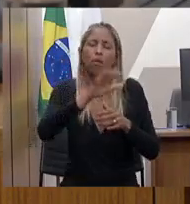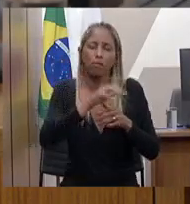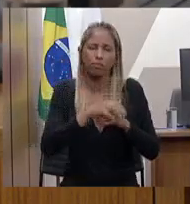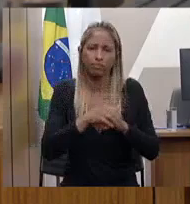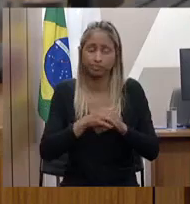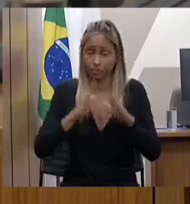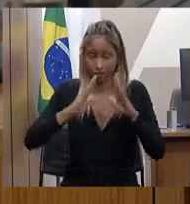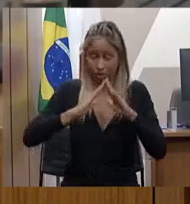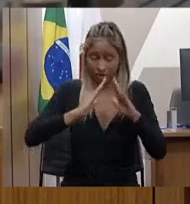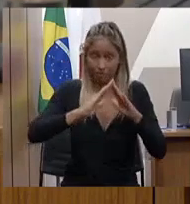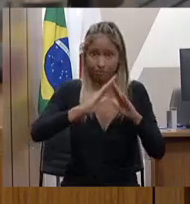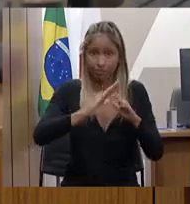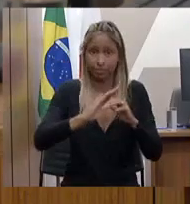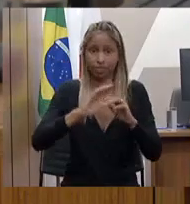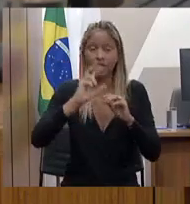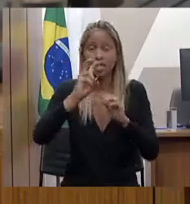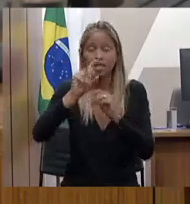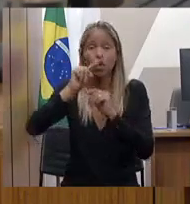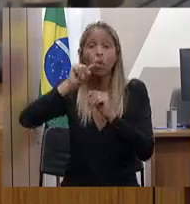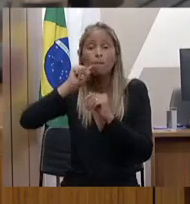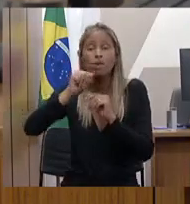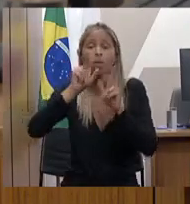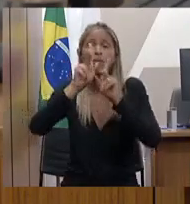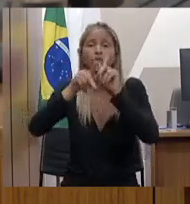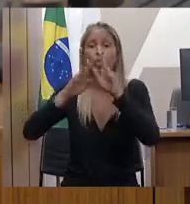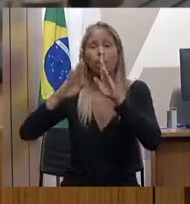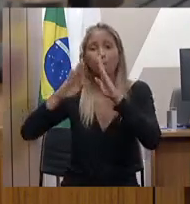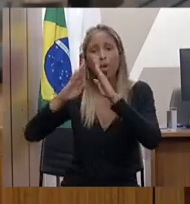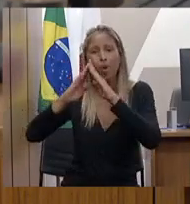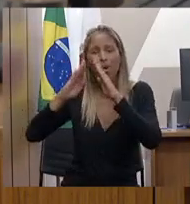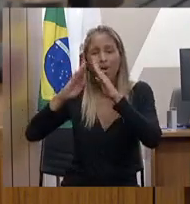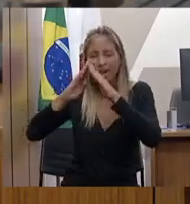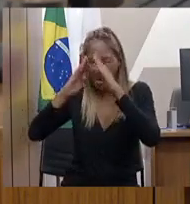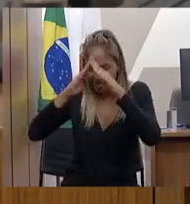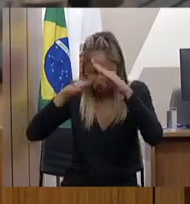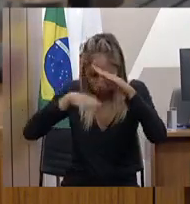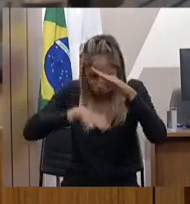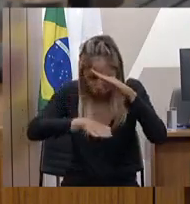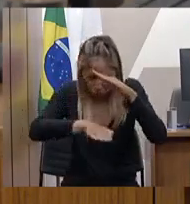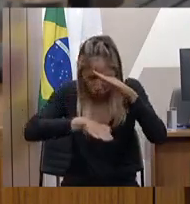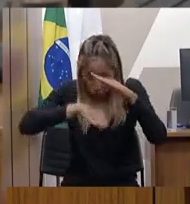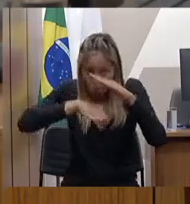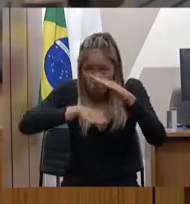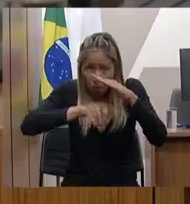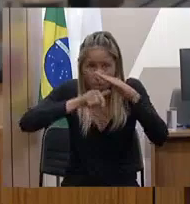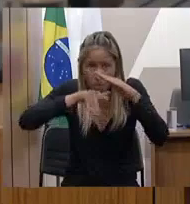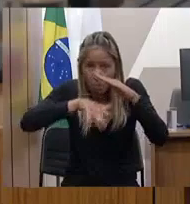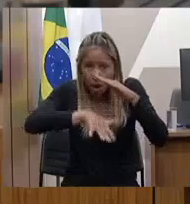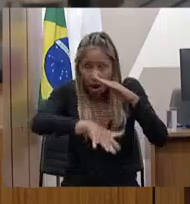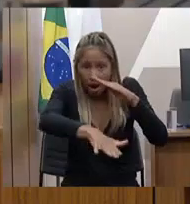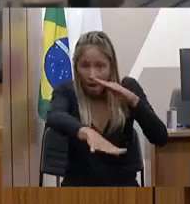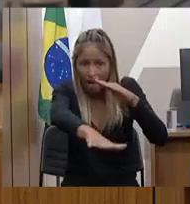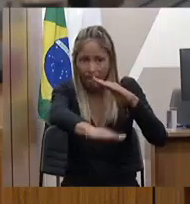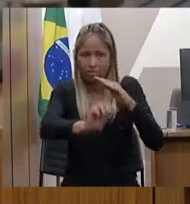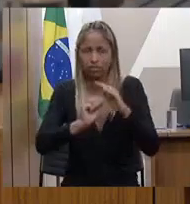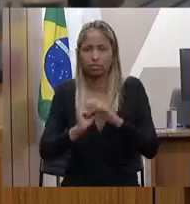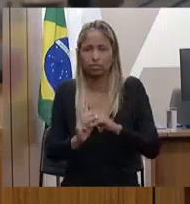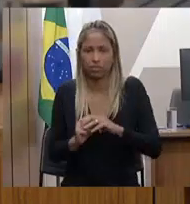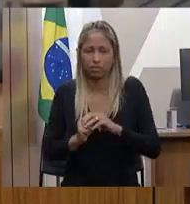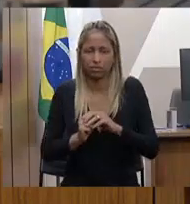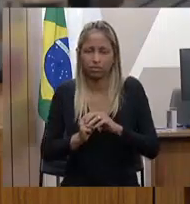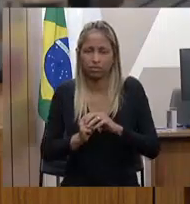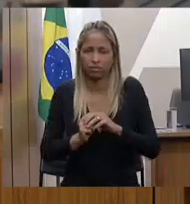habitados o mais de 5 mil pessoas morando debaixo da única barragem Urbana Que foi construída depois que o bairro já